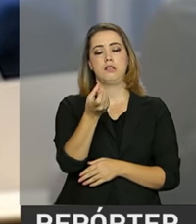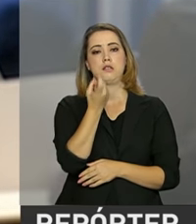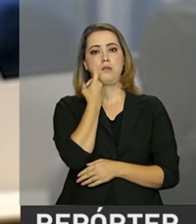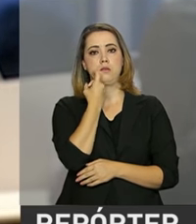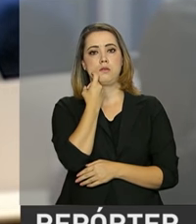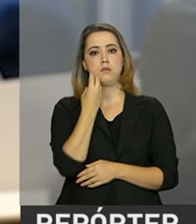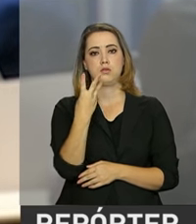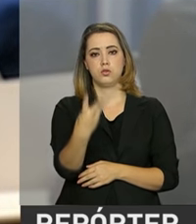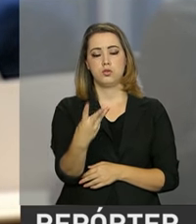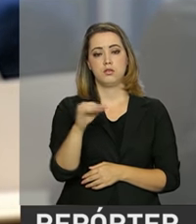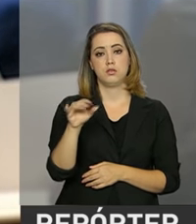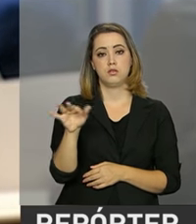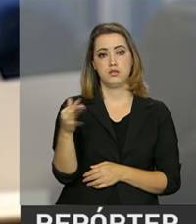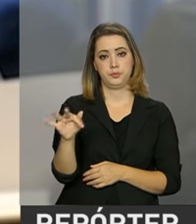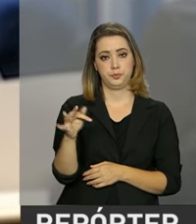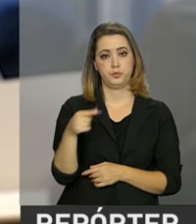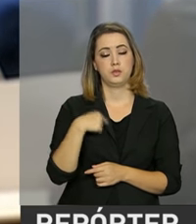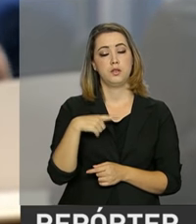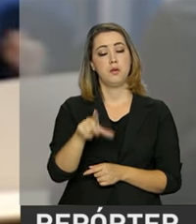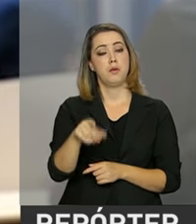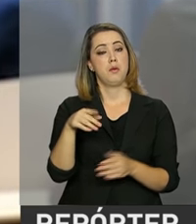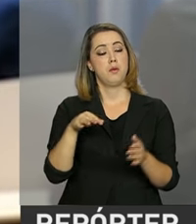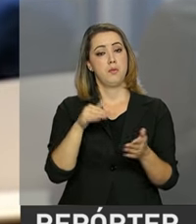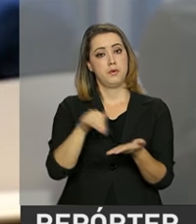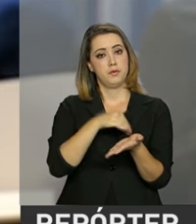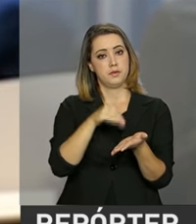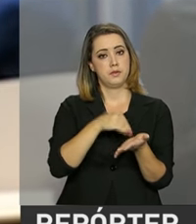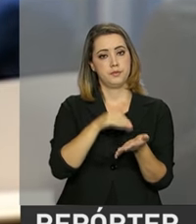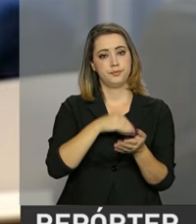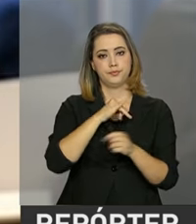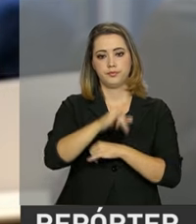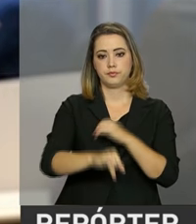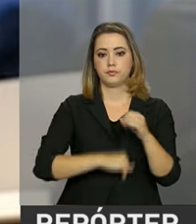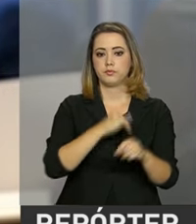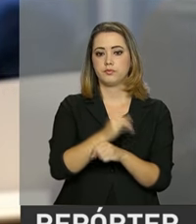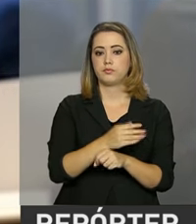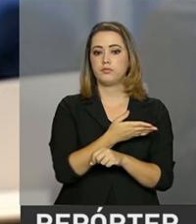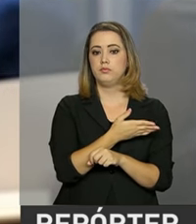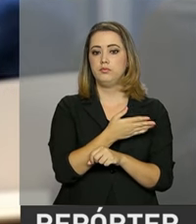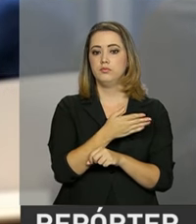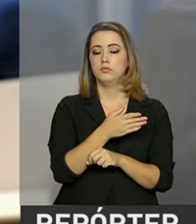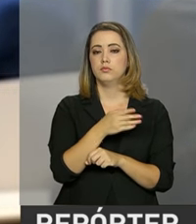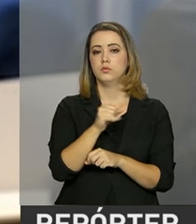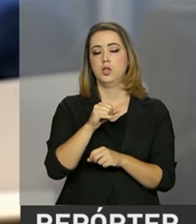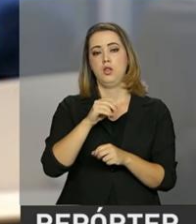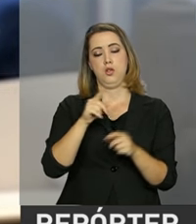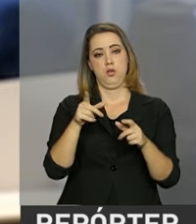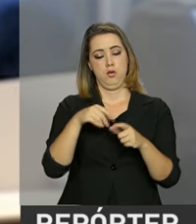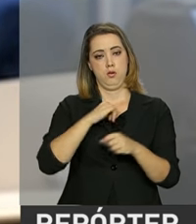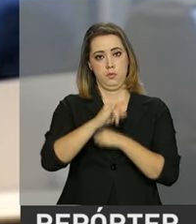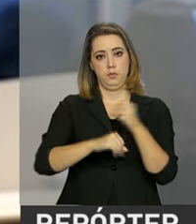sexta-feira, dia 3 de fevereiro. Para se inscrever, acesse o endereço eletrônico do ProUni, que é o site